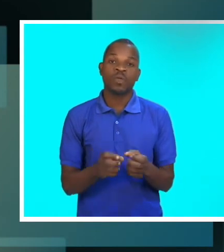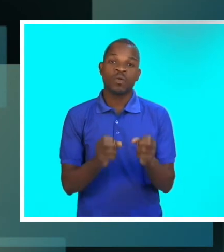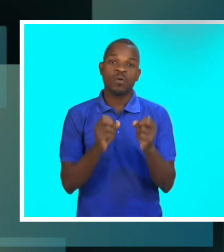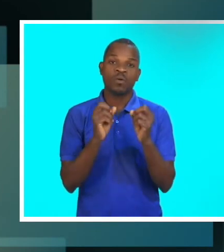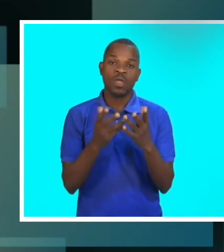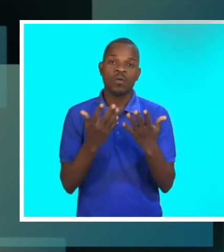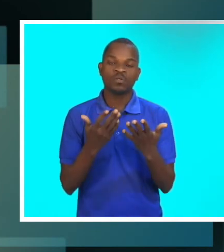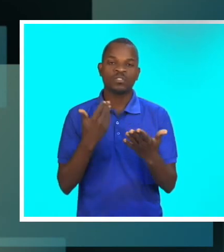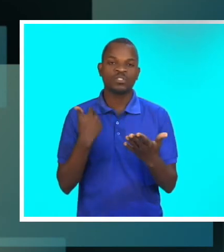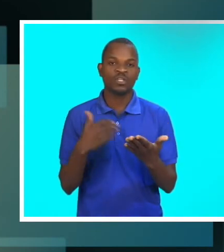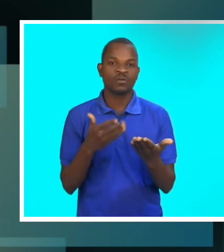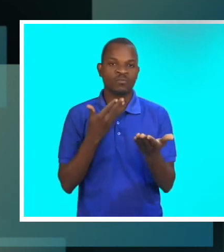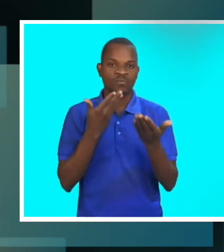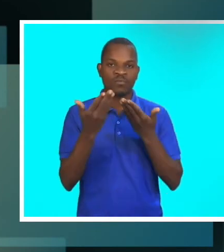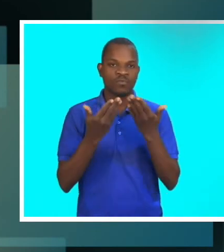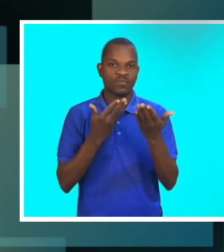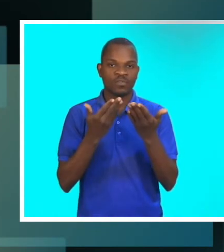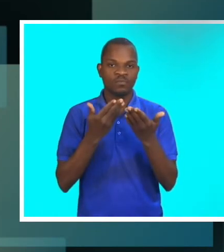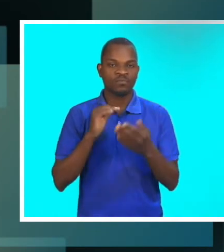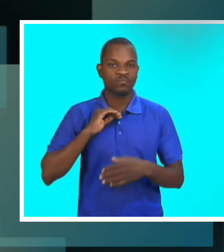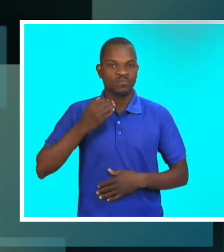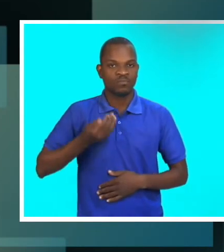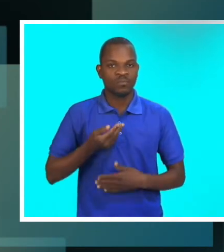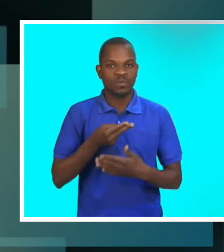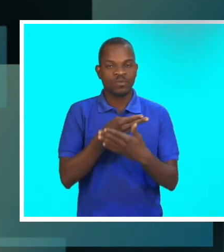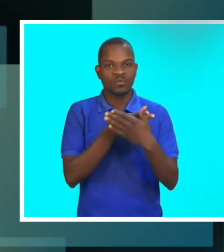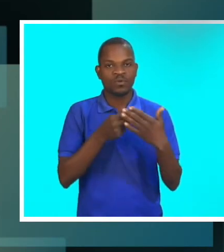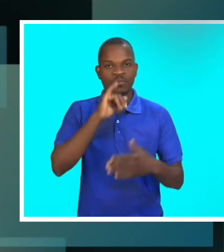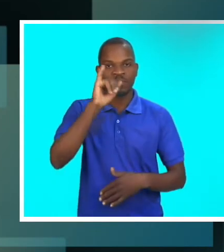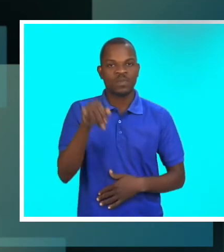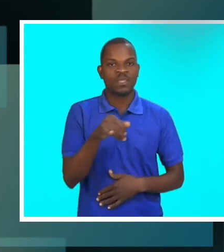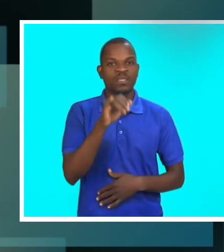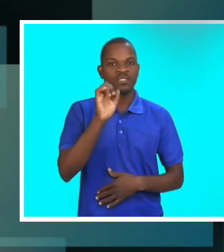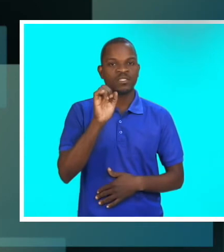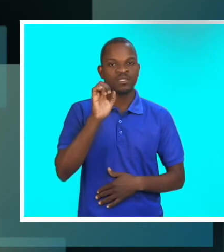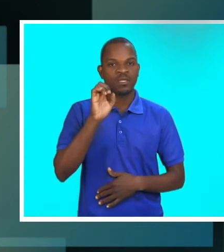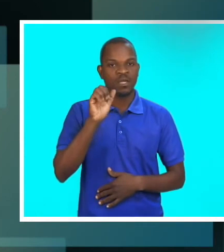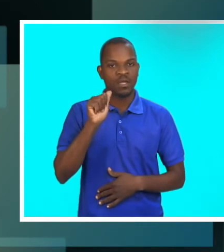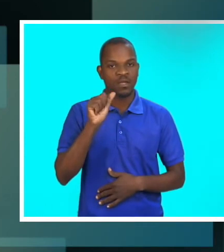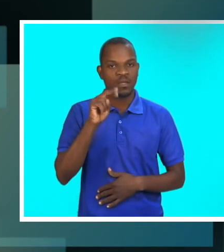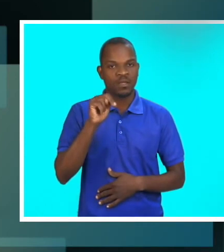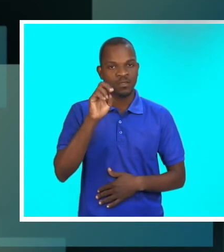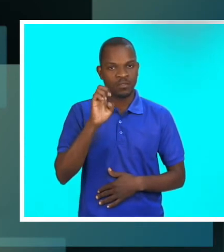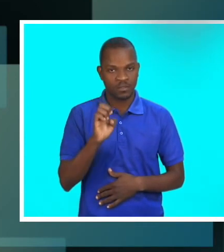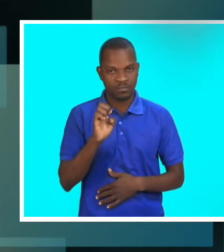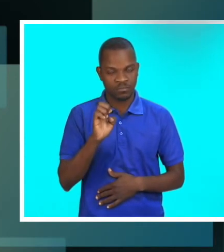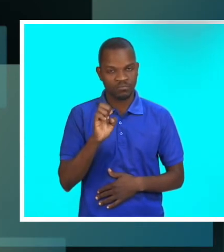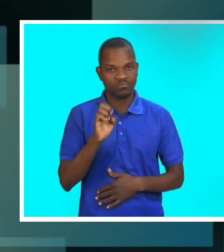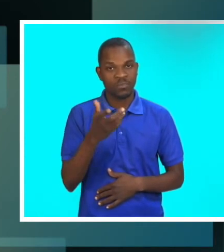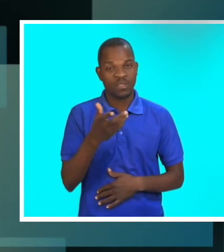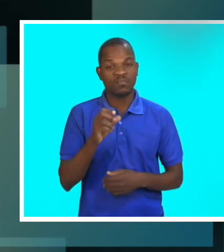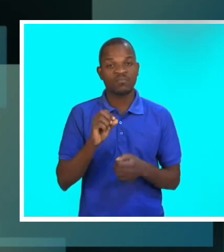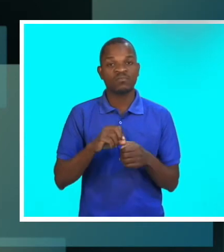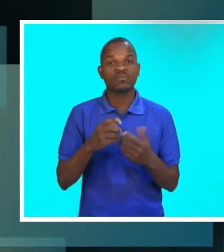com a Anjiana, não é? Se pronuncia bem. Roberto, que é jurista,